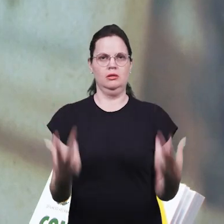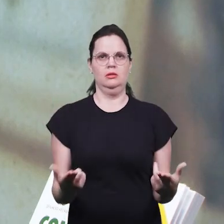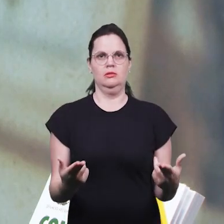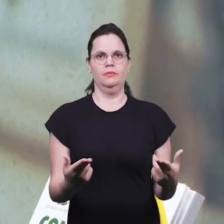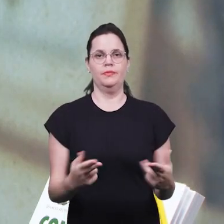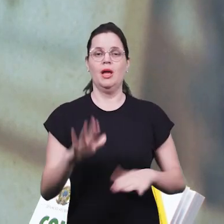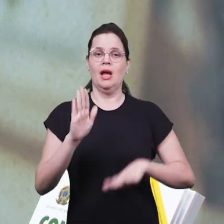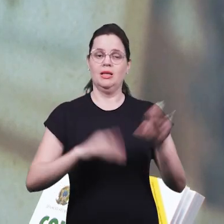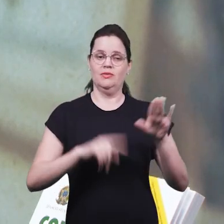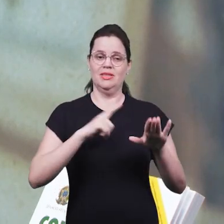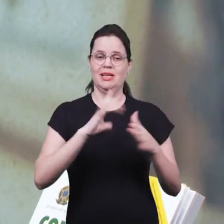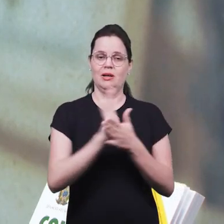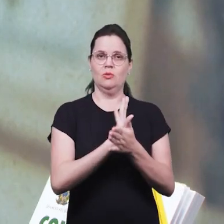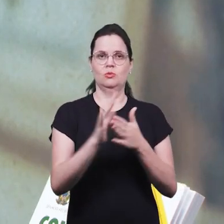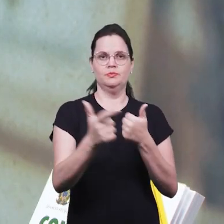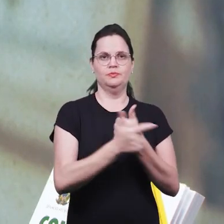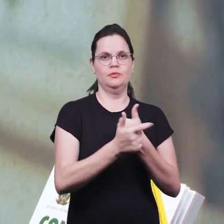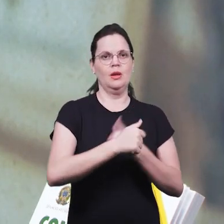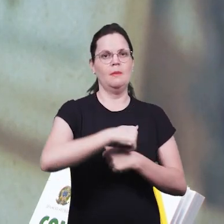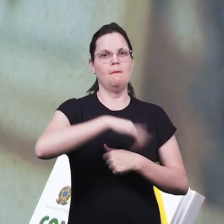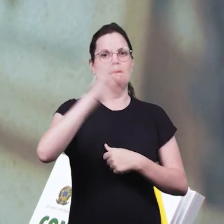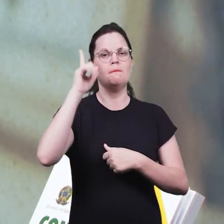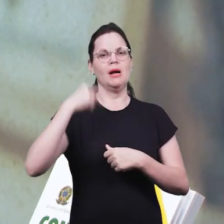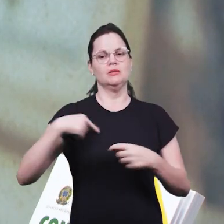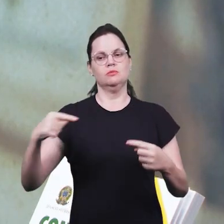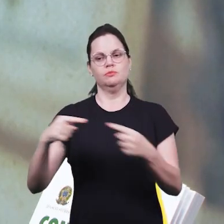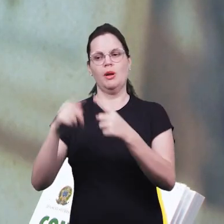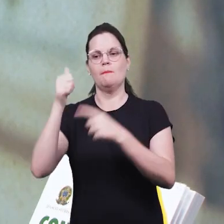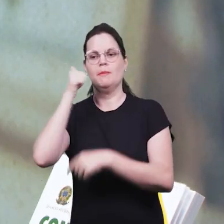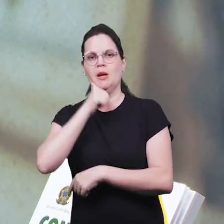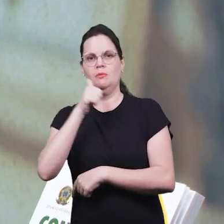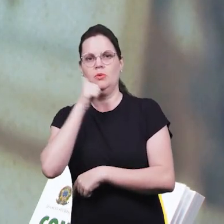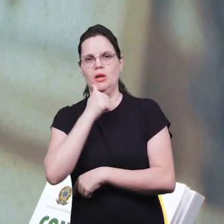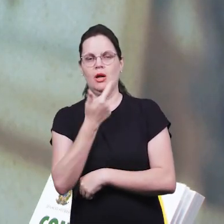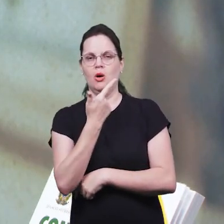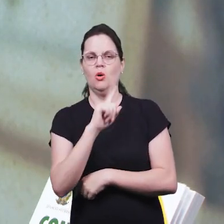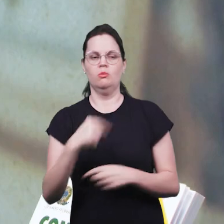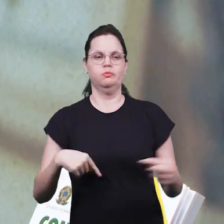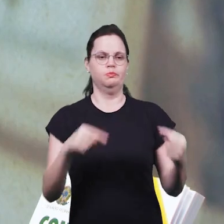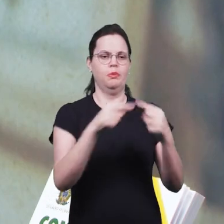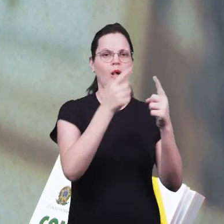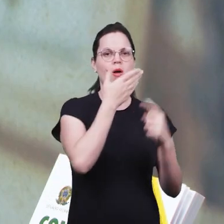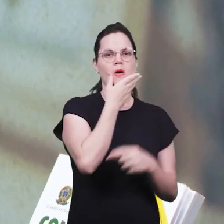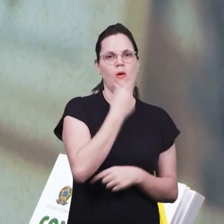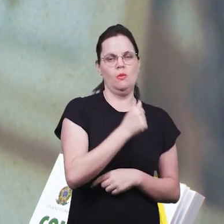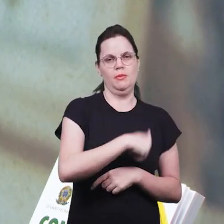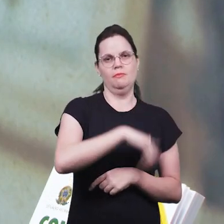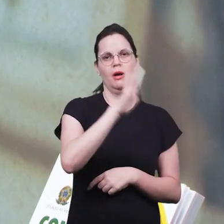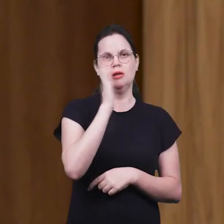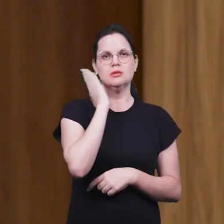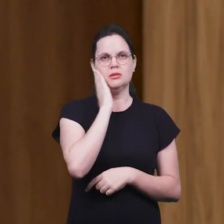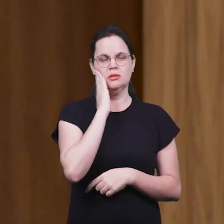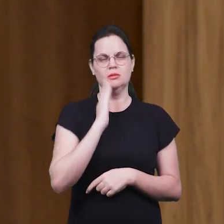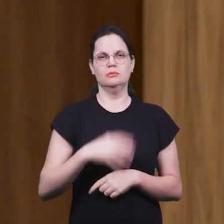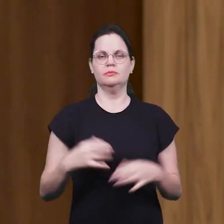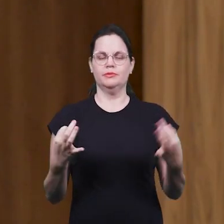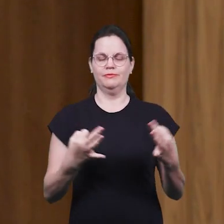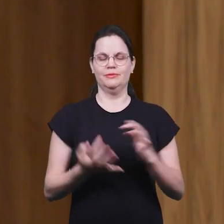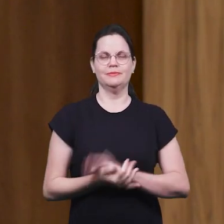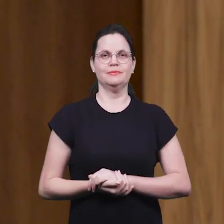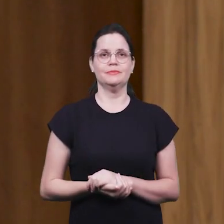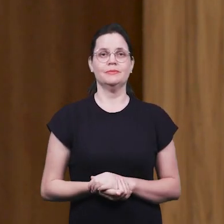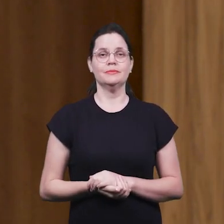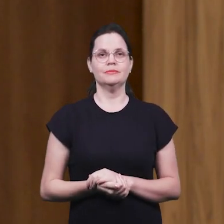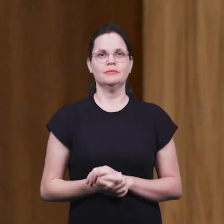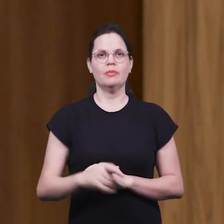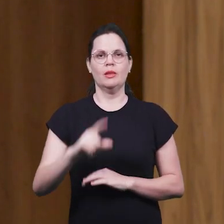que especificamente mais se adequa a uma mulher exercer ou em outros casos específicos, no caso do homem também. Perfeito. E